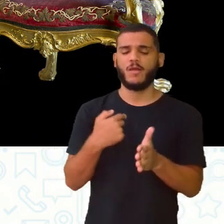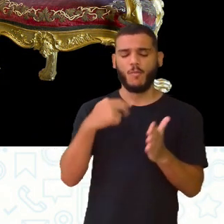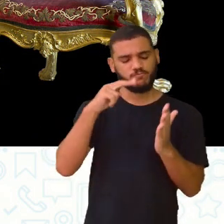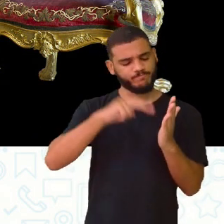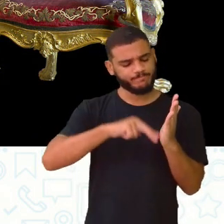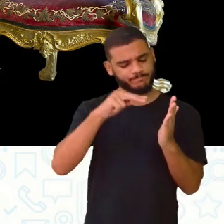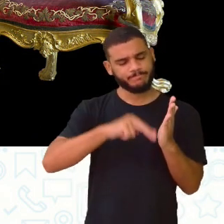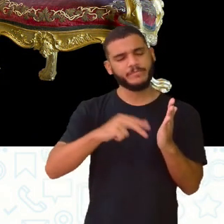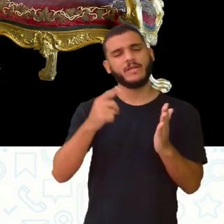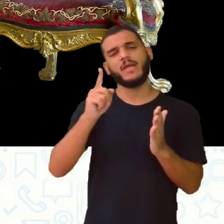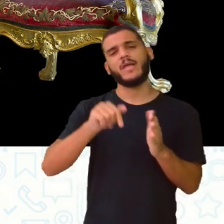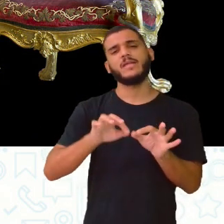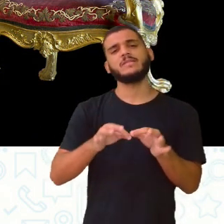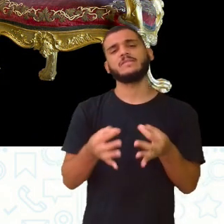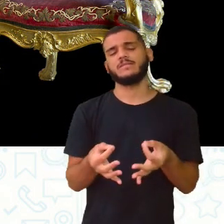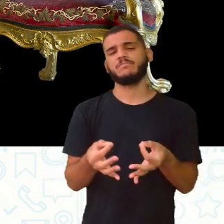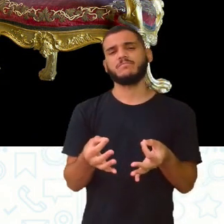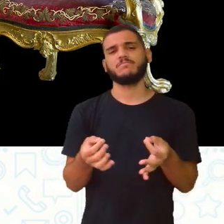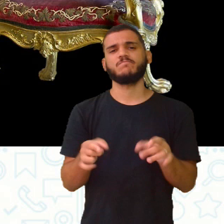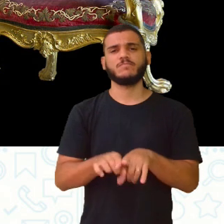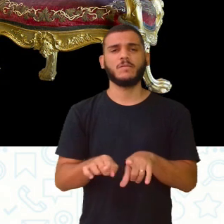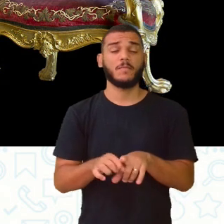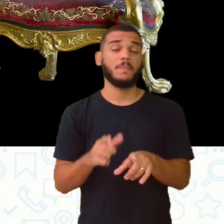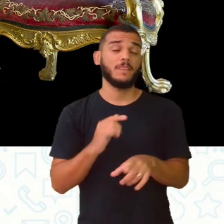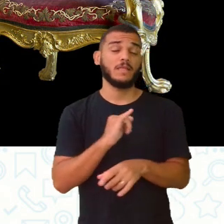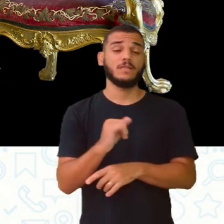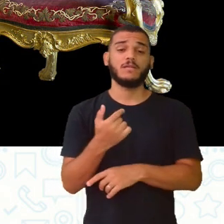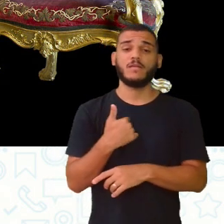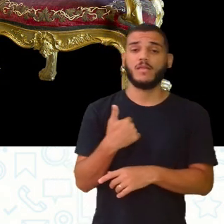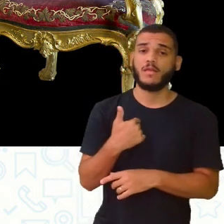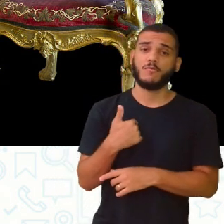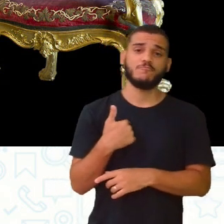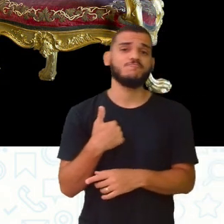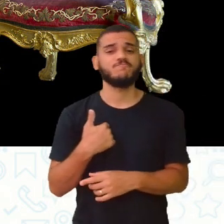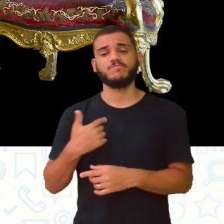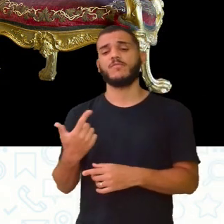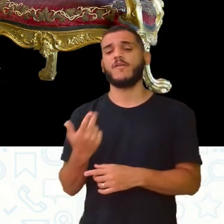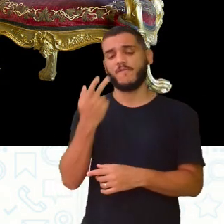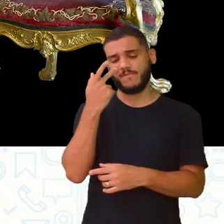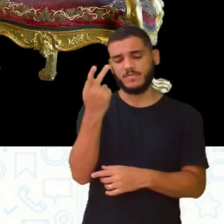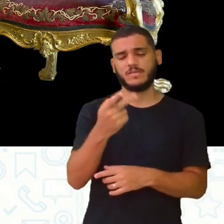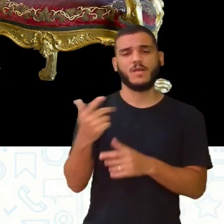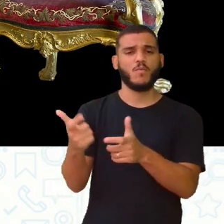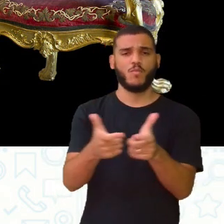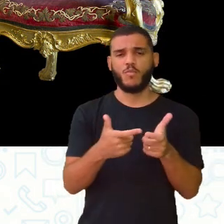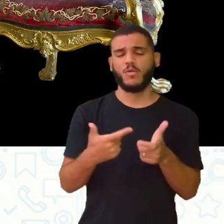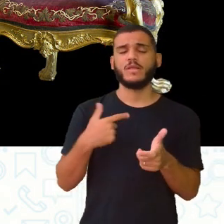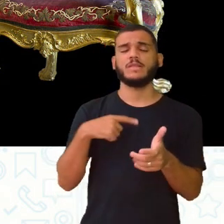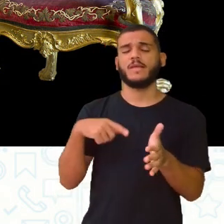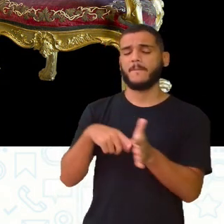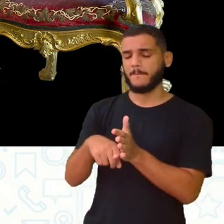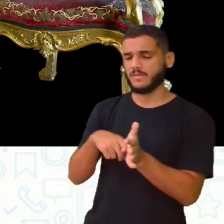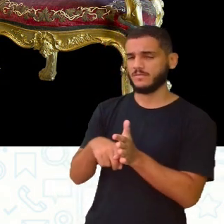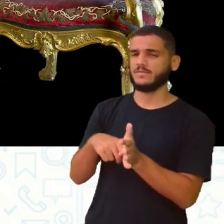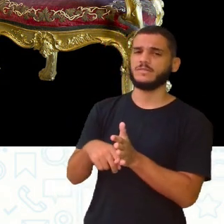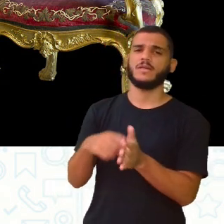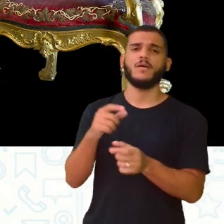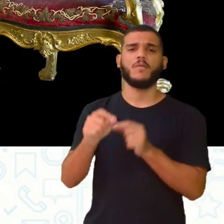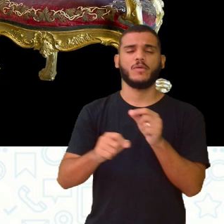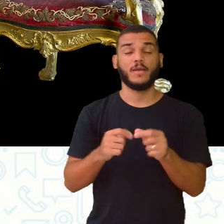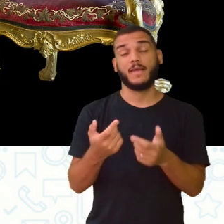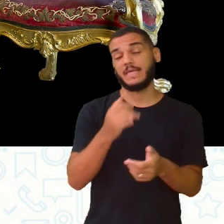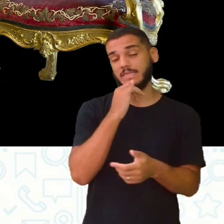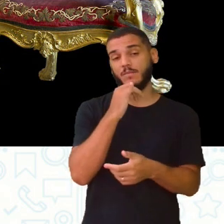Que é uma análise simples. Se eu vou a um determinado local, eu procuro diretamente, não é? Se eu sou professora de